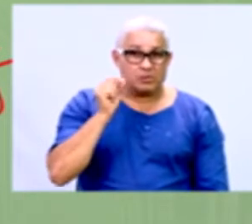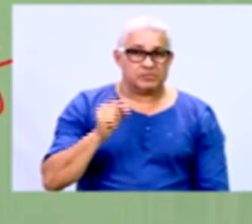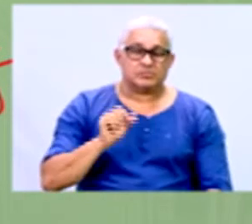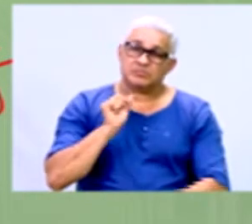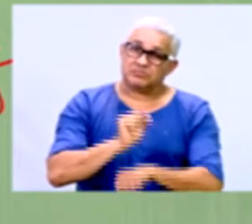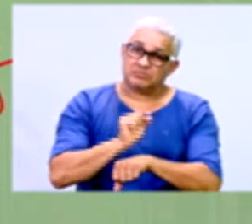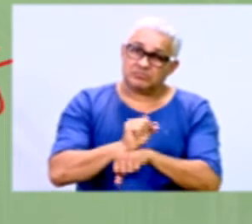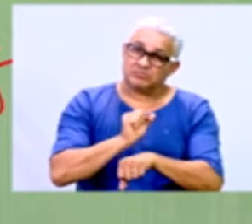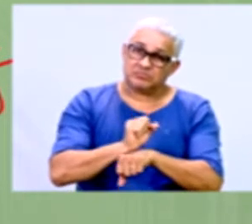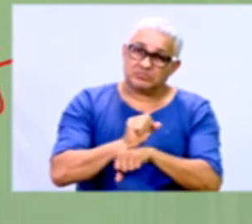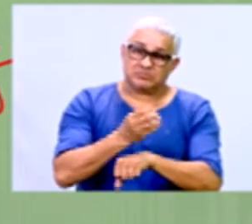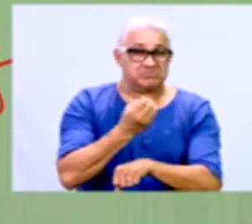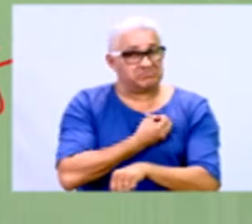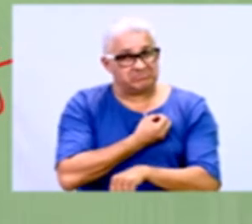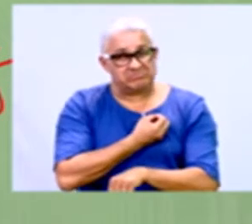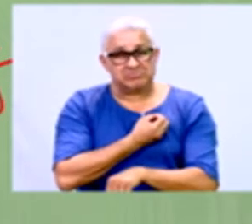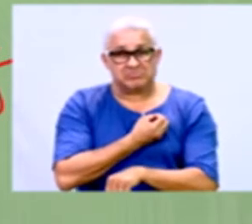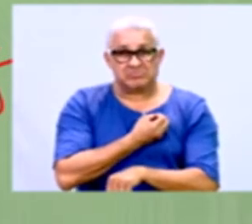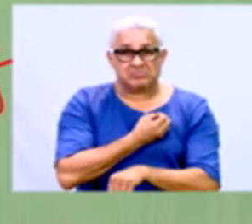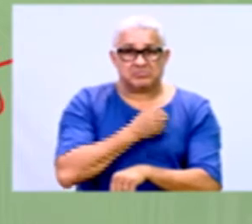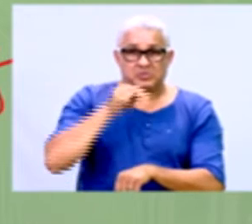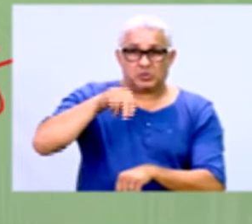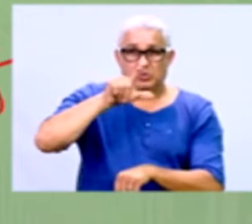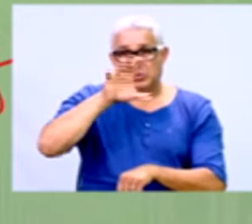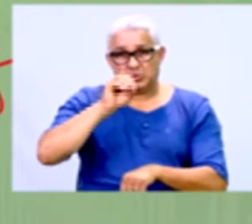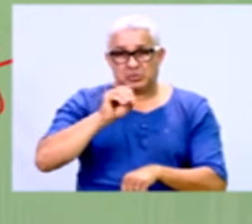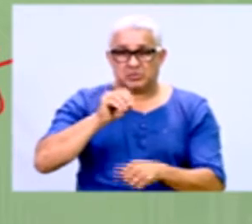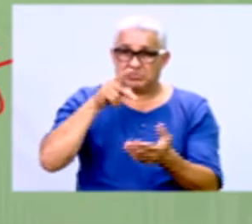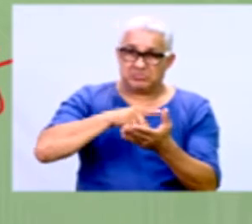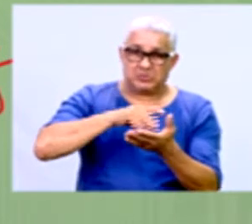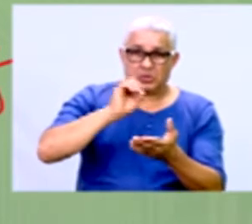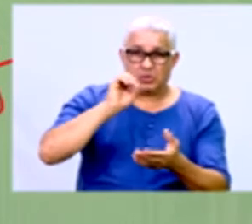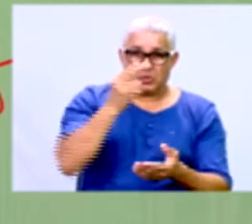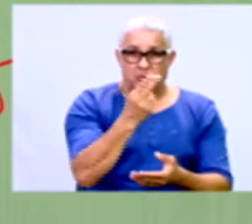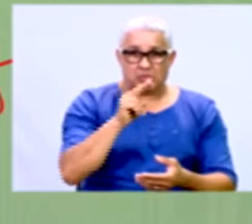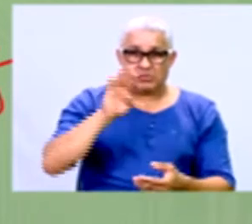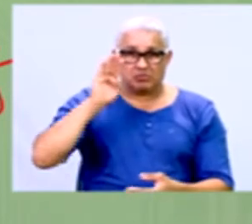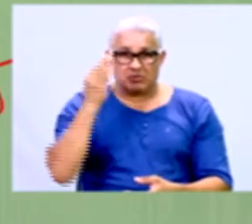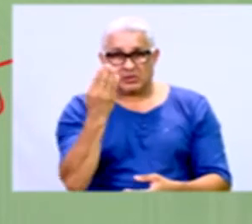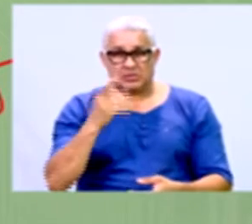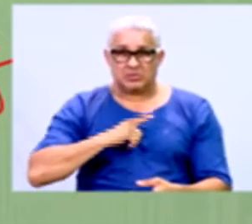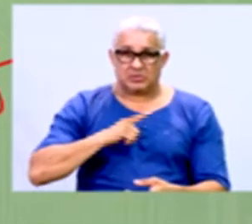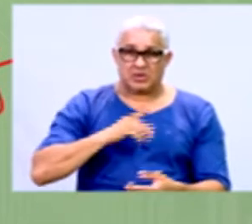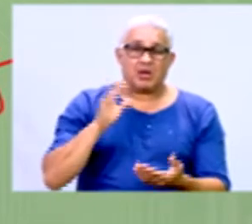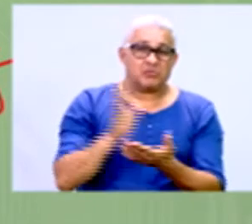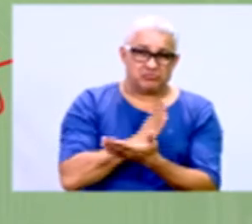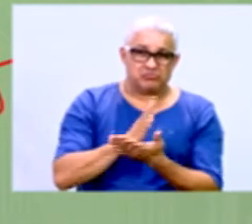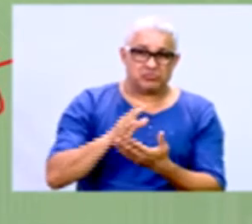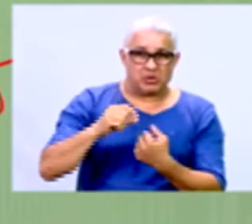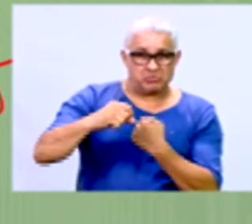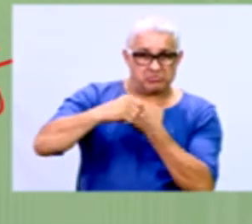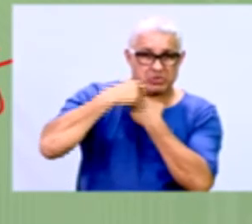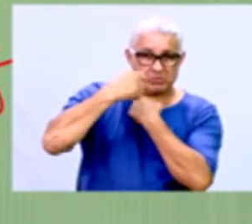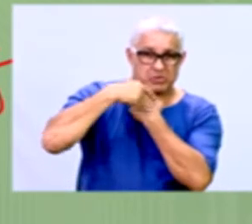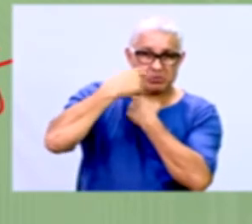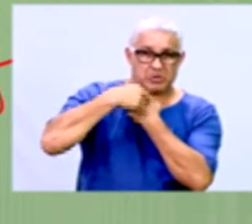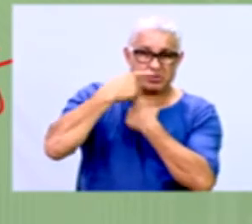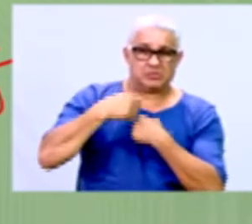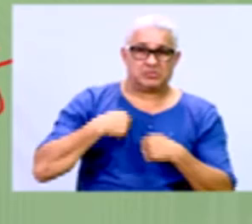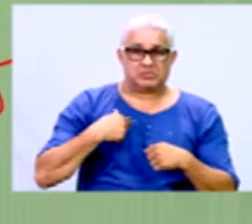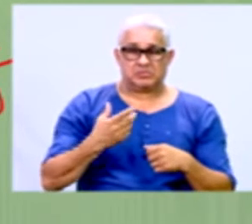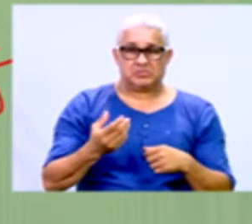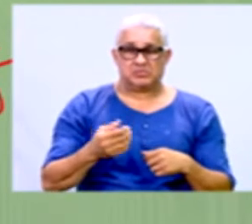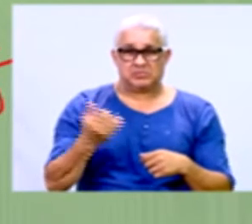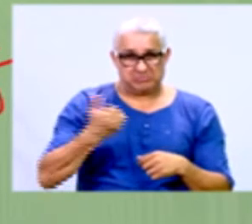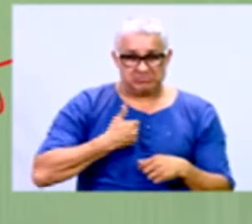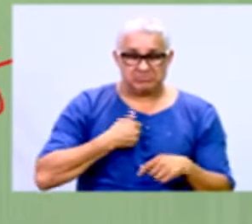uma string, um número nulo, verdadeiro ou falso, né? Ele dá algumas sugestões, ó, faltou tal coisa, pode ser isso daqui, não sei o que,